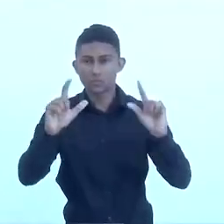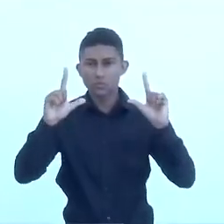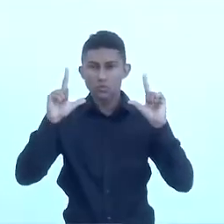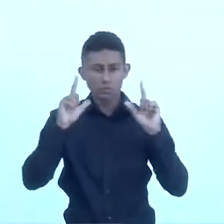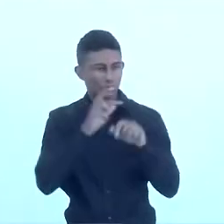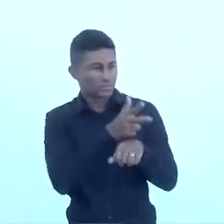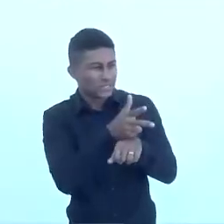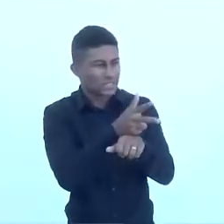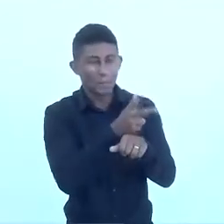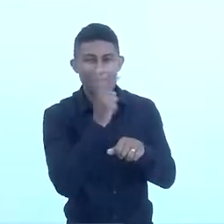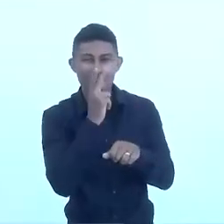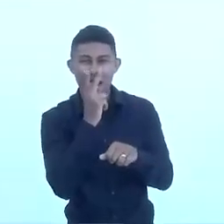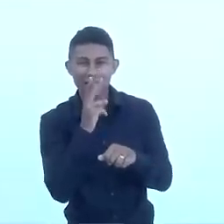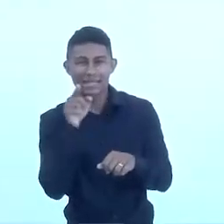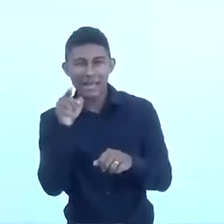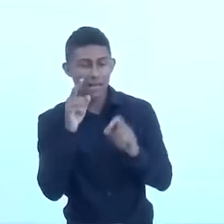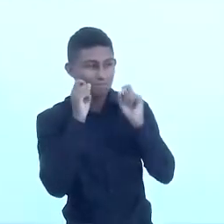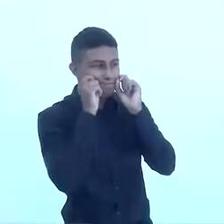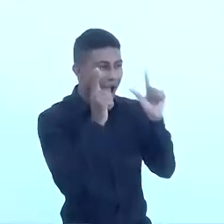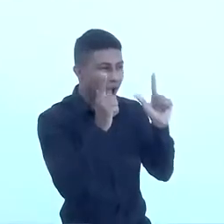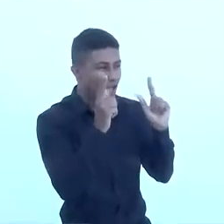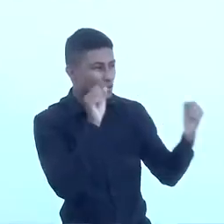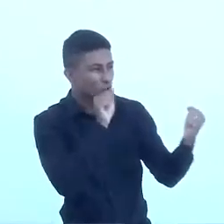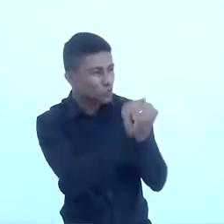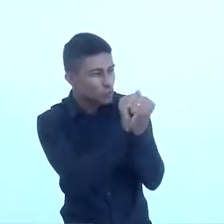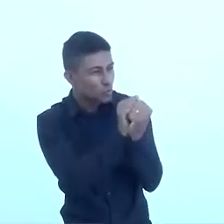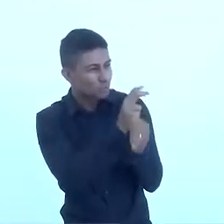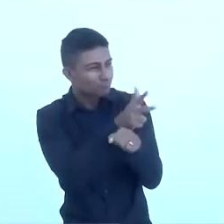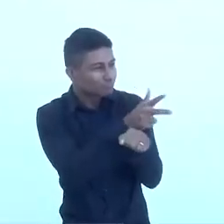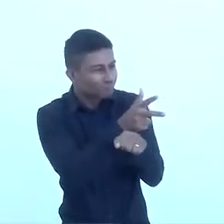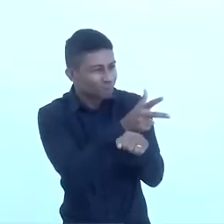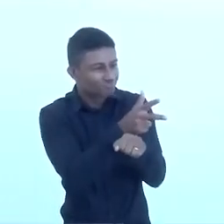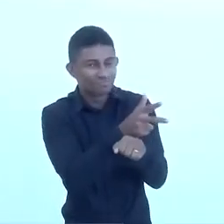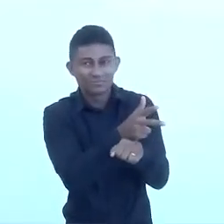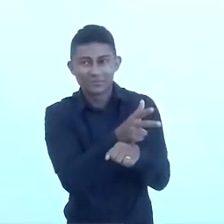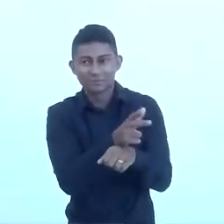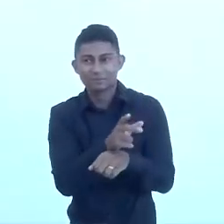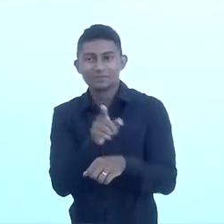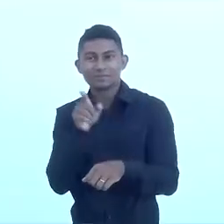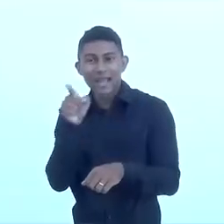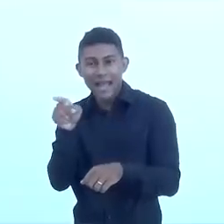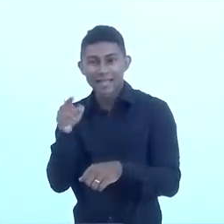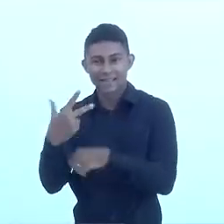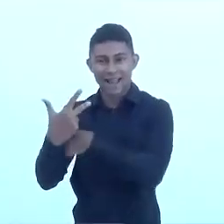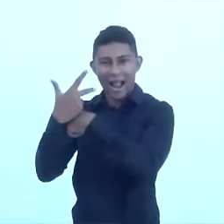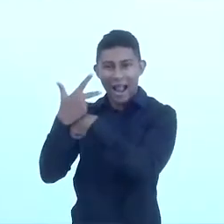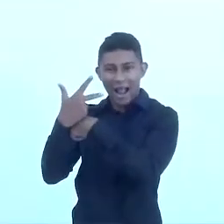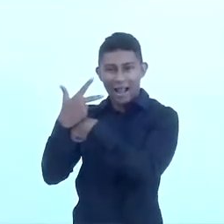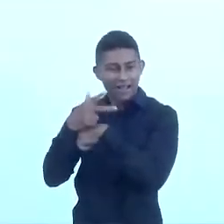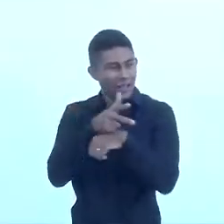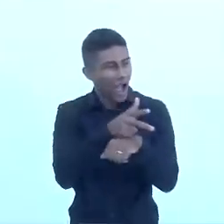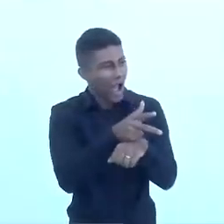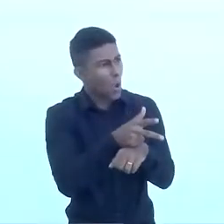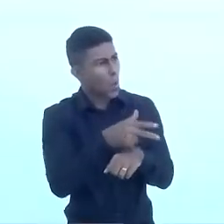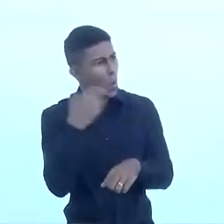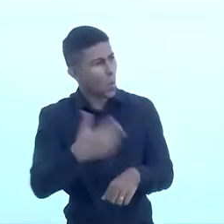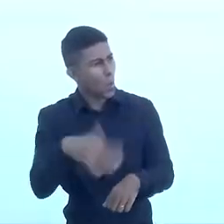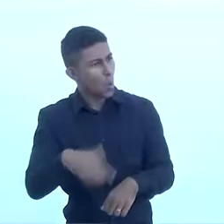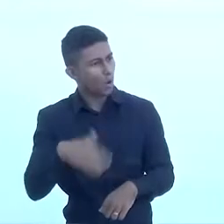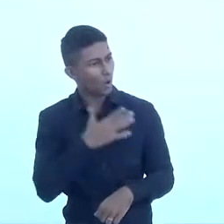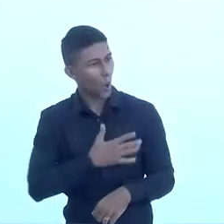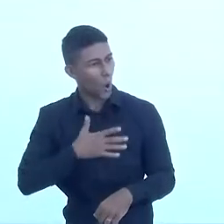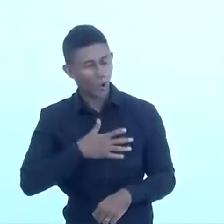enquadra, ele pulsa junto com você. Então daí, pá, e aquele, o cara chega e fala assim, você